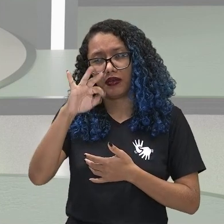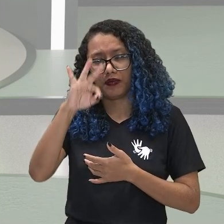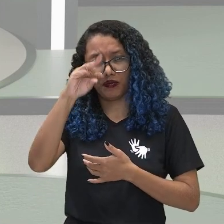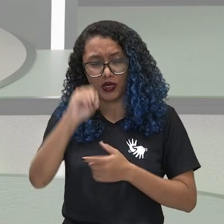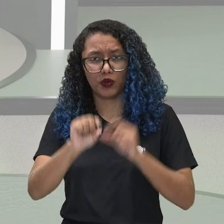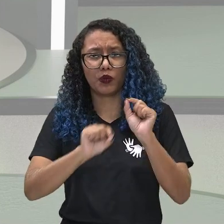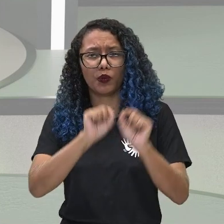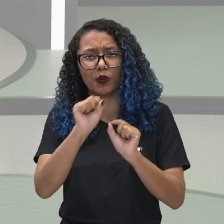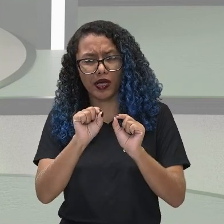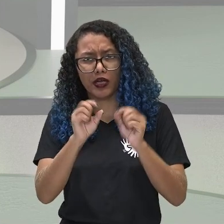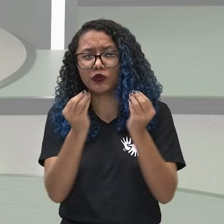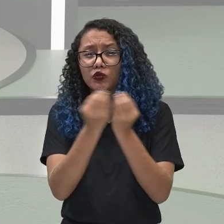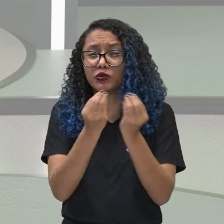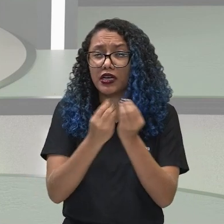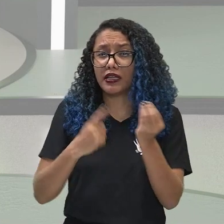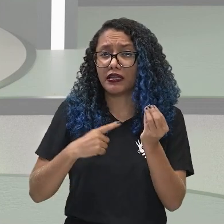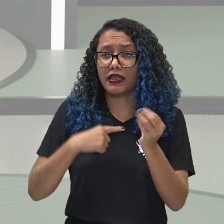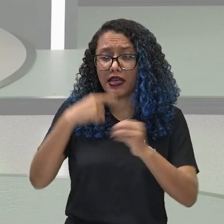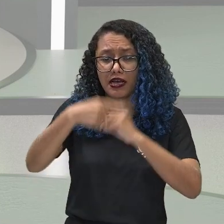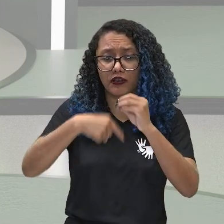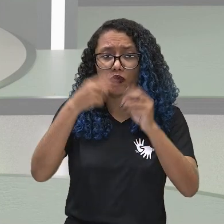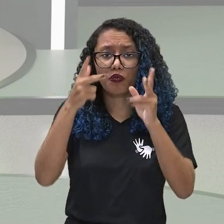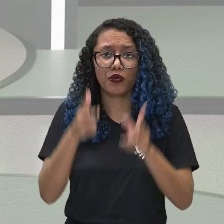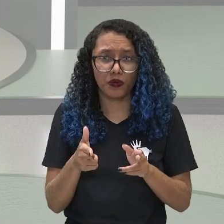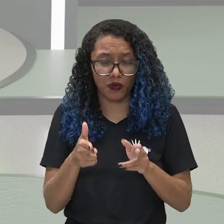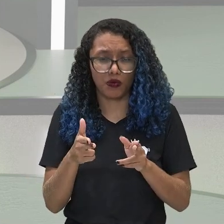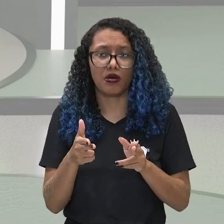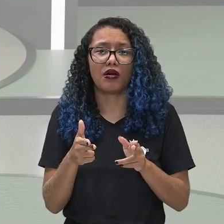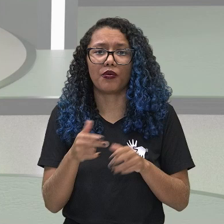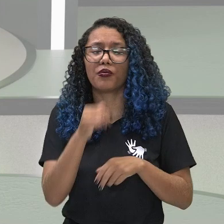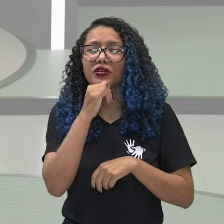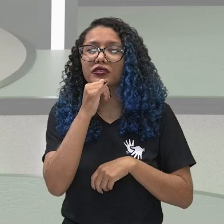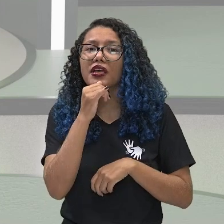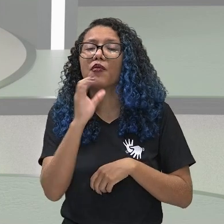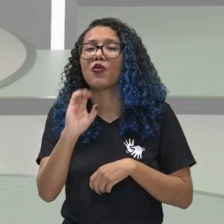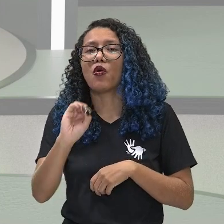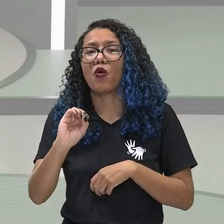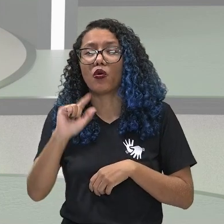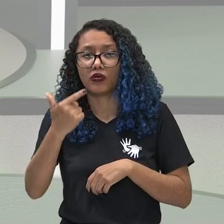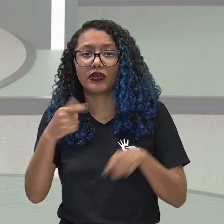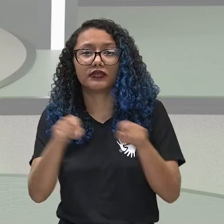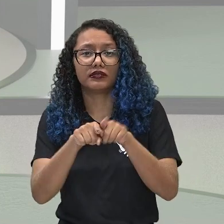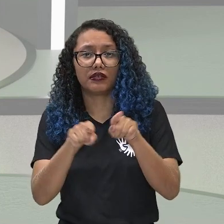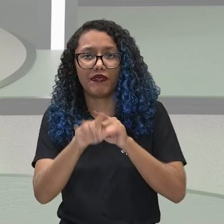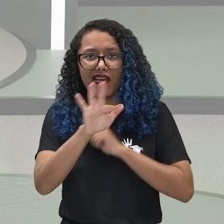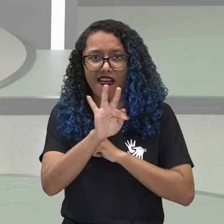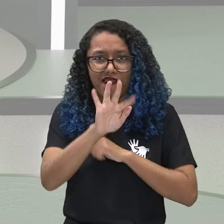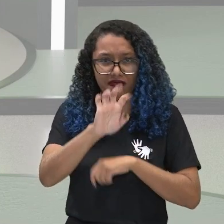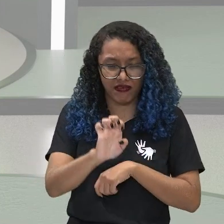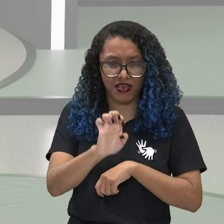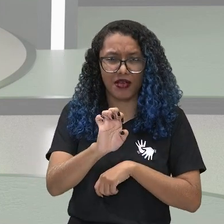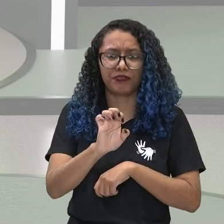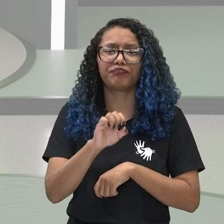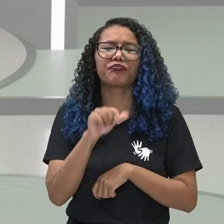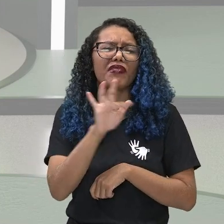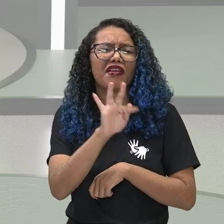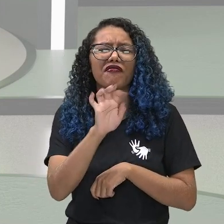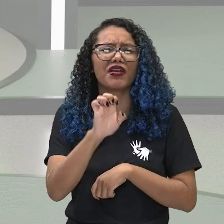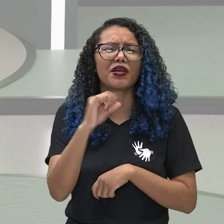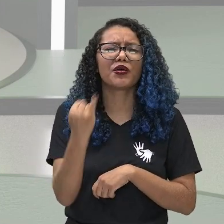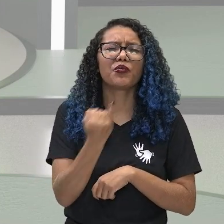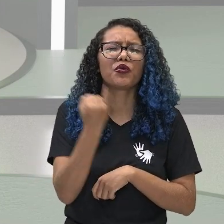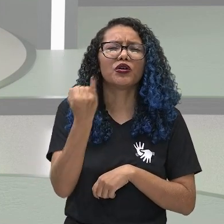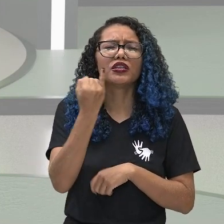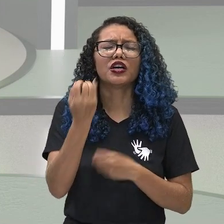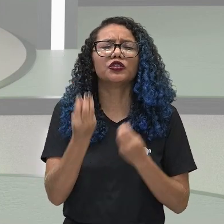do mesmo tipo. Por exemplo, o oxigênio e o ferro. O ferro ele é importante aonde? Lá na